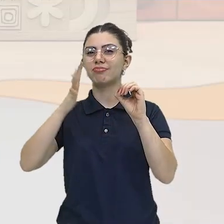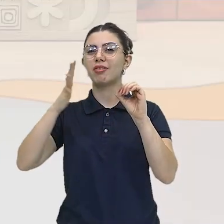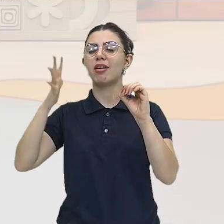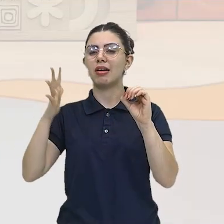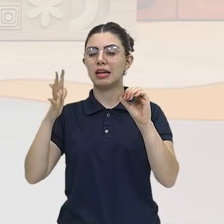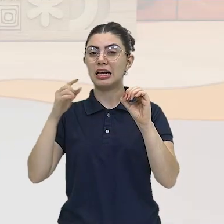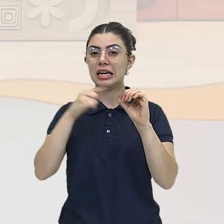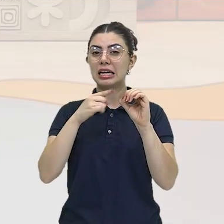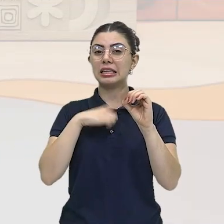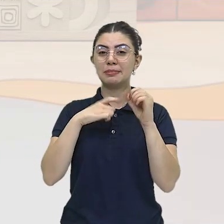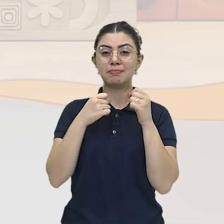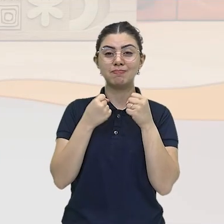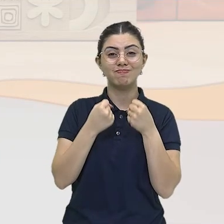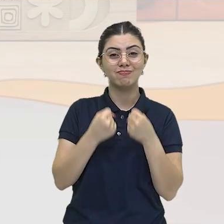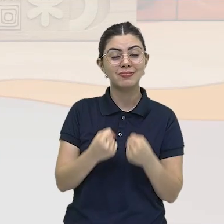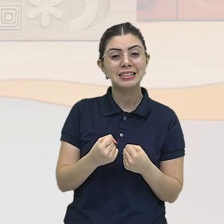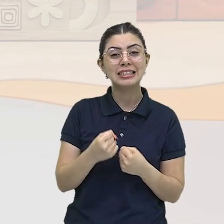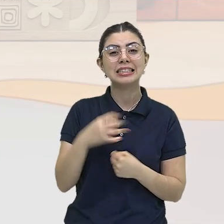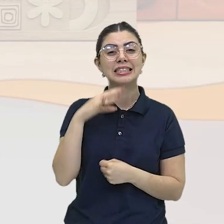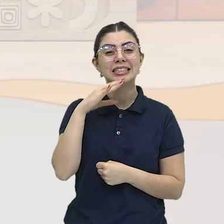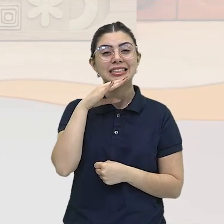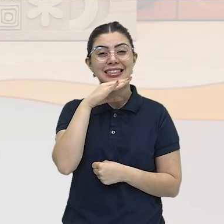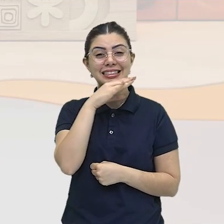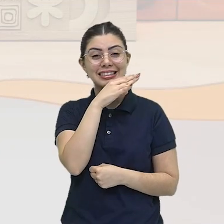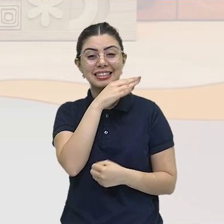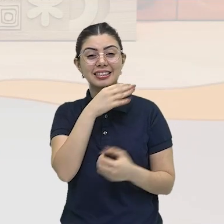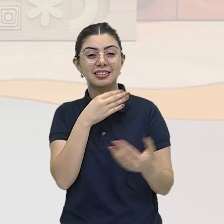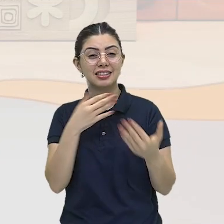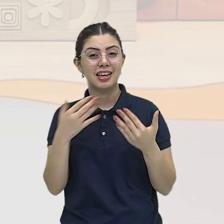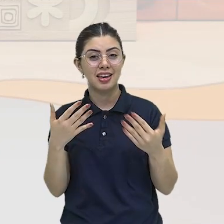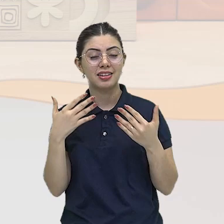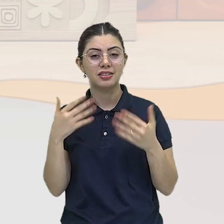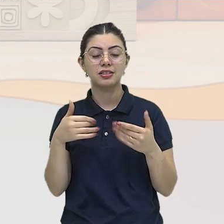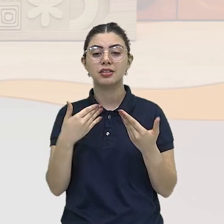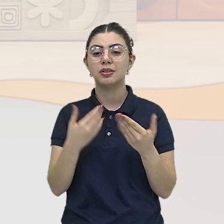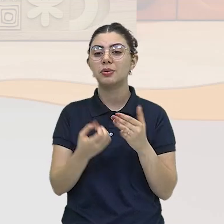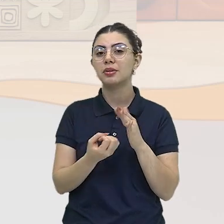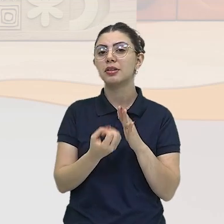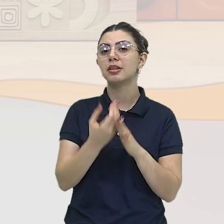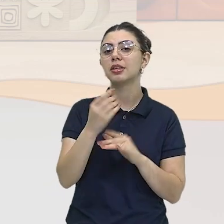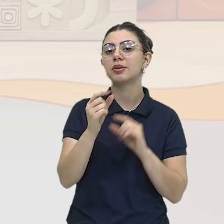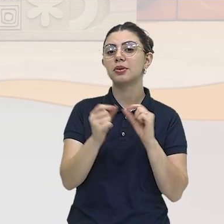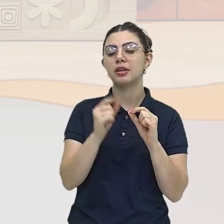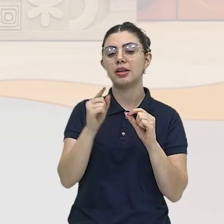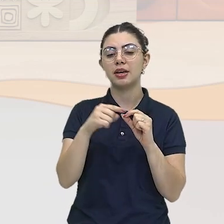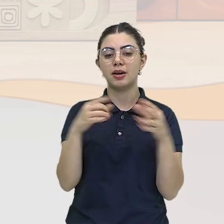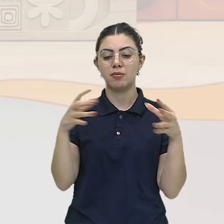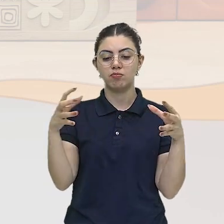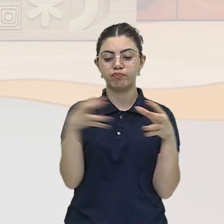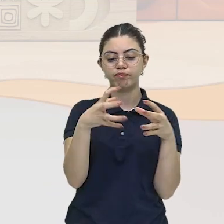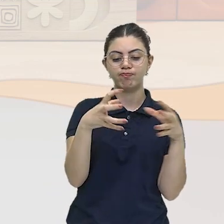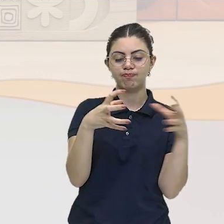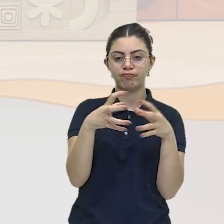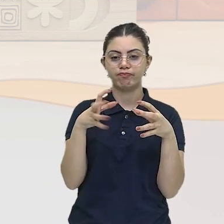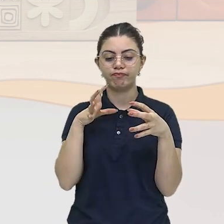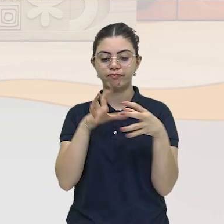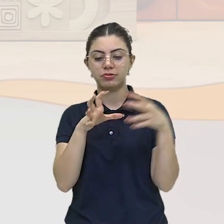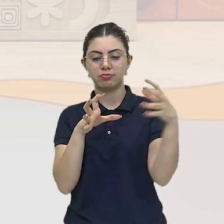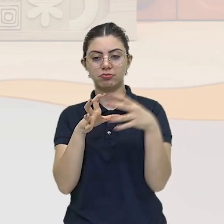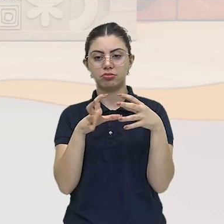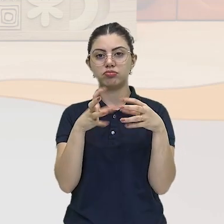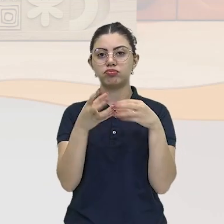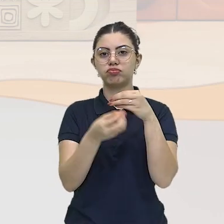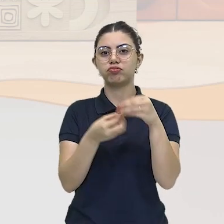densa e quente, nós vamos ter aí a fusão nuclear. E aí essa estrela, ela passa a